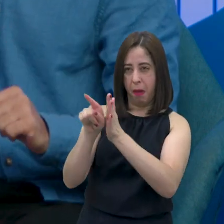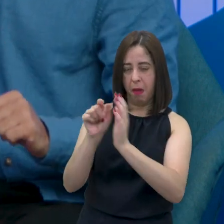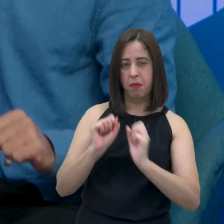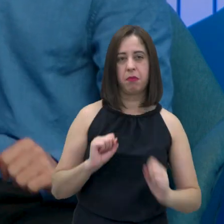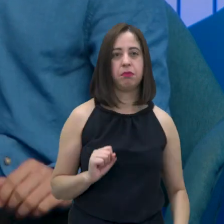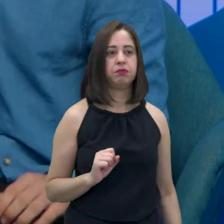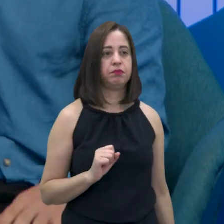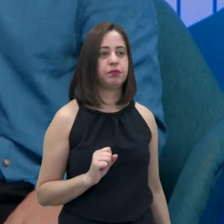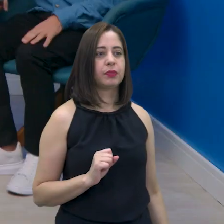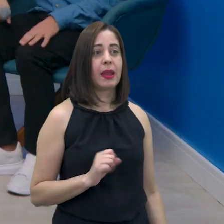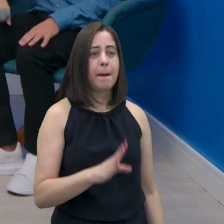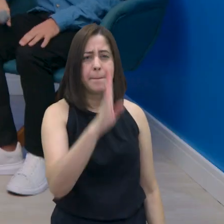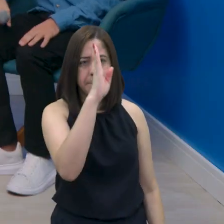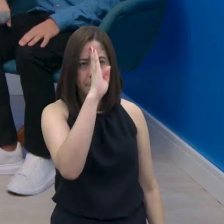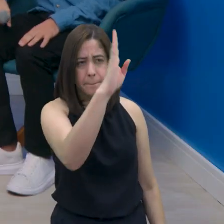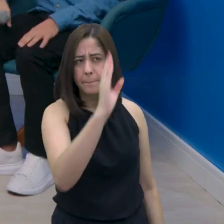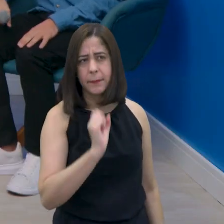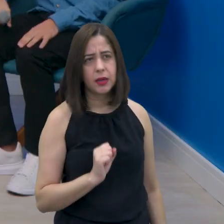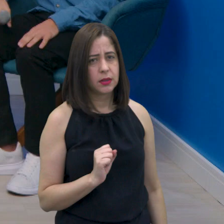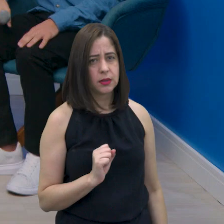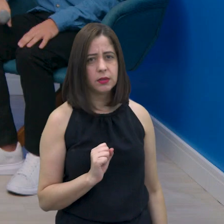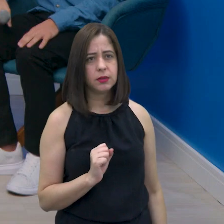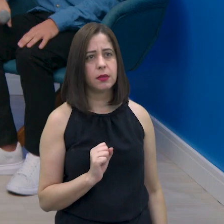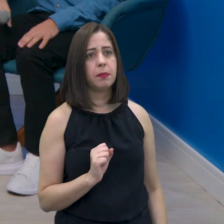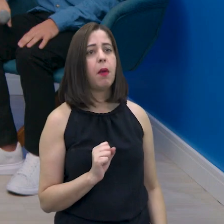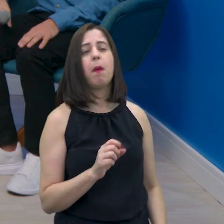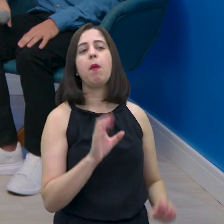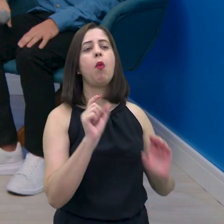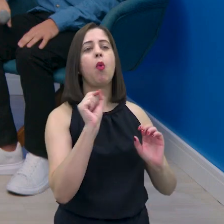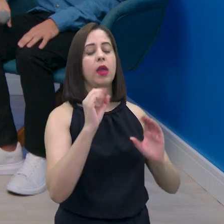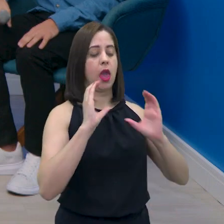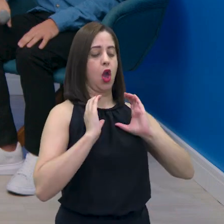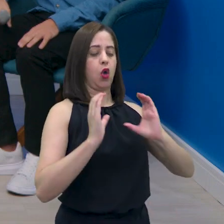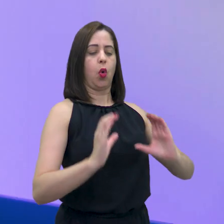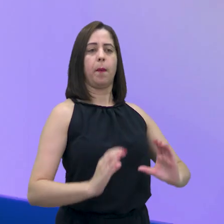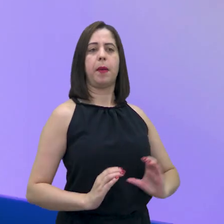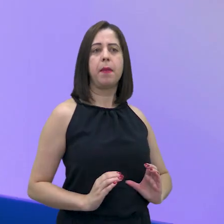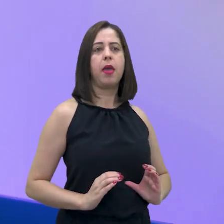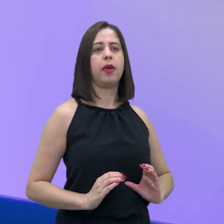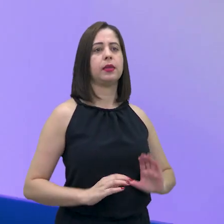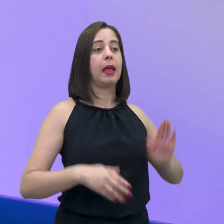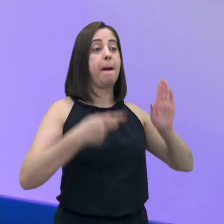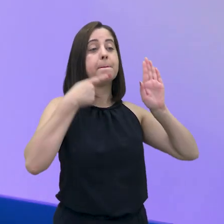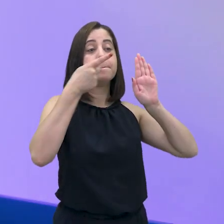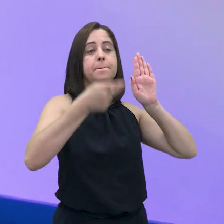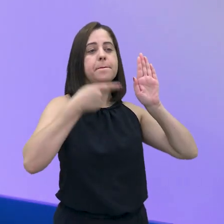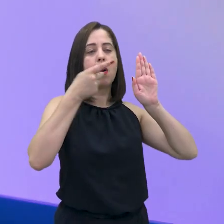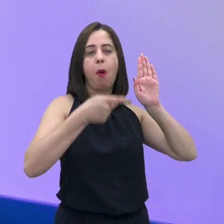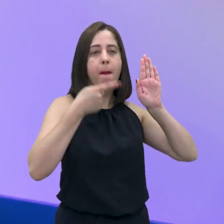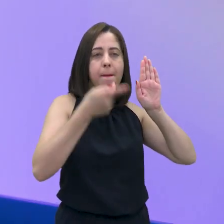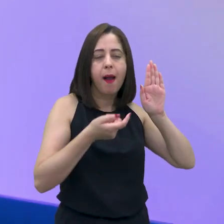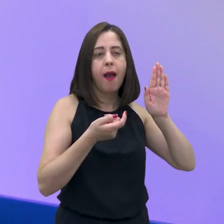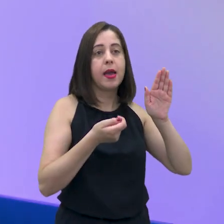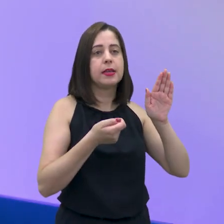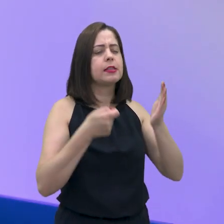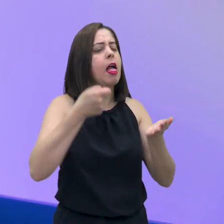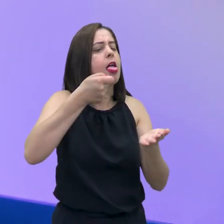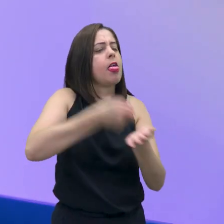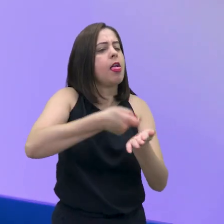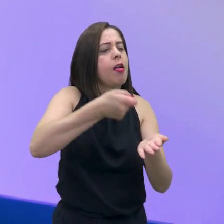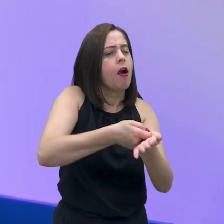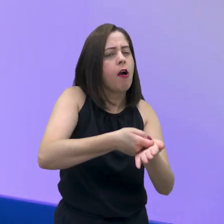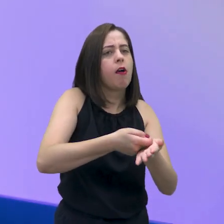os políticos? Principalmente a cobrança política, cobrança de postura, de cumprimento de promessa,